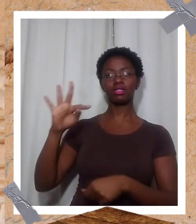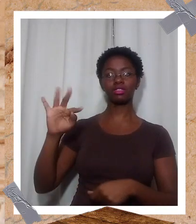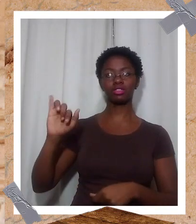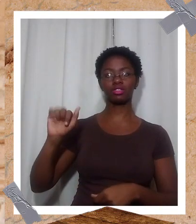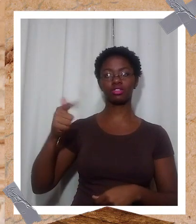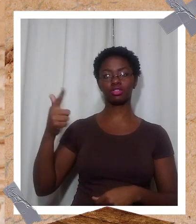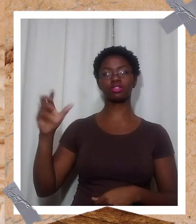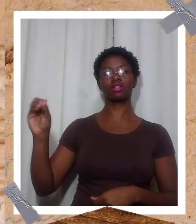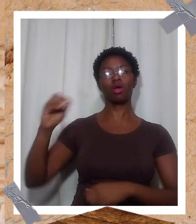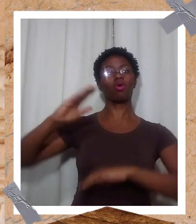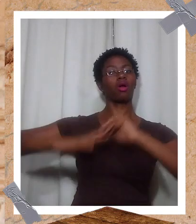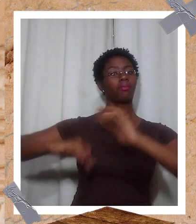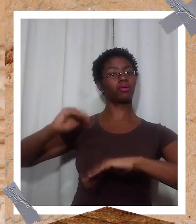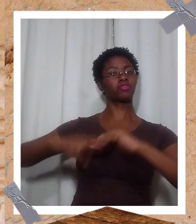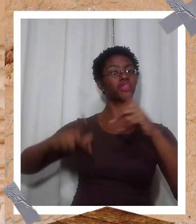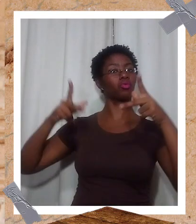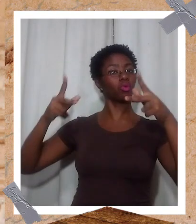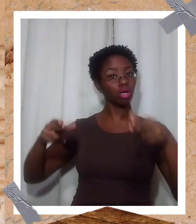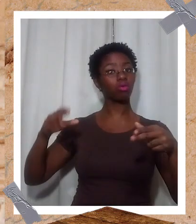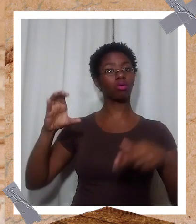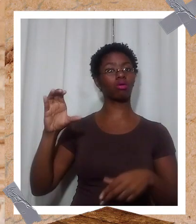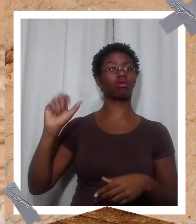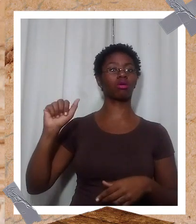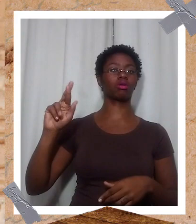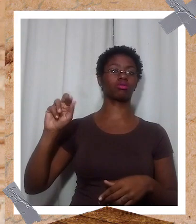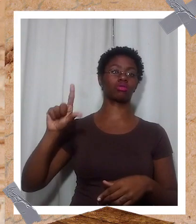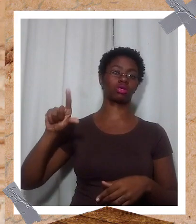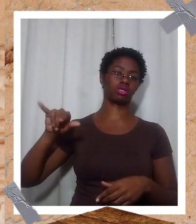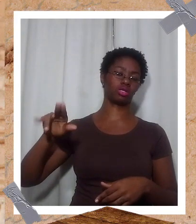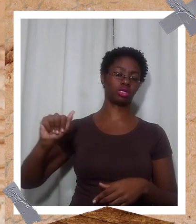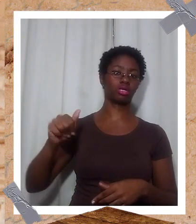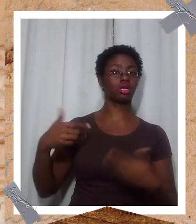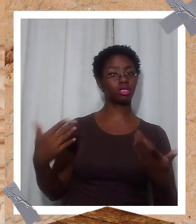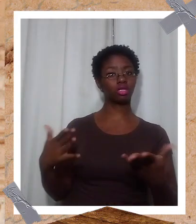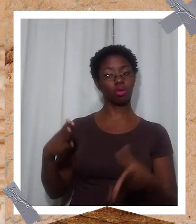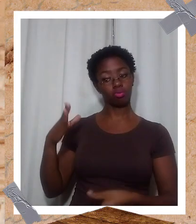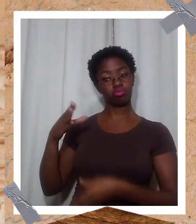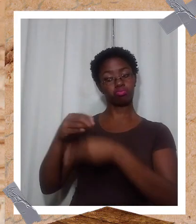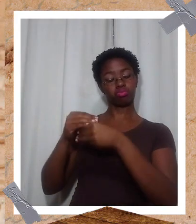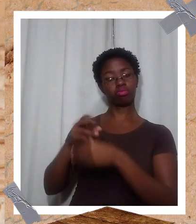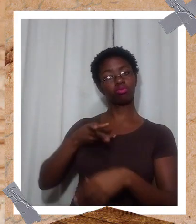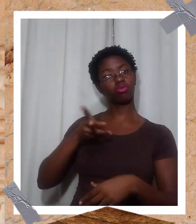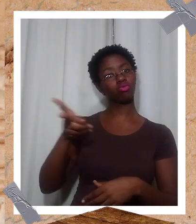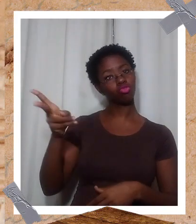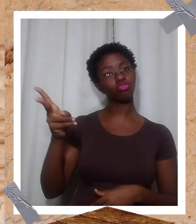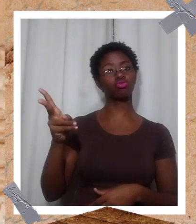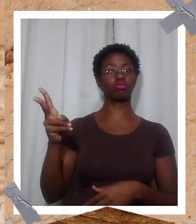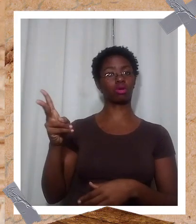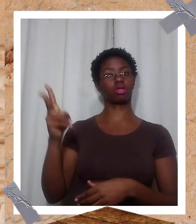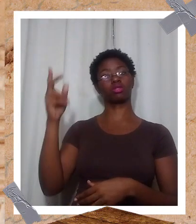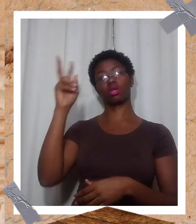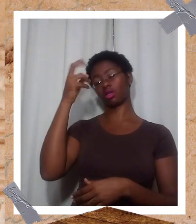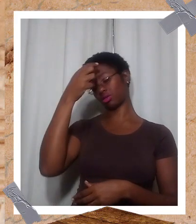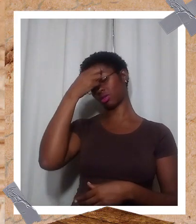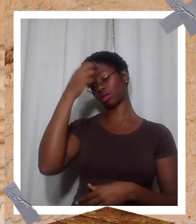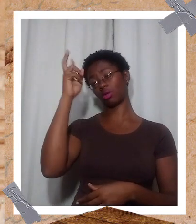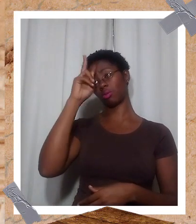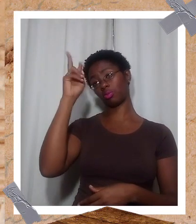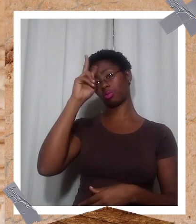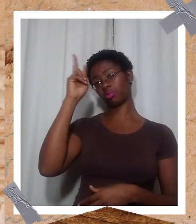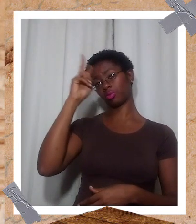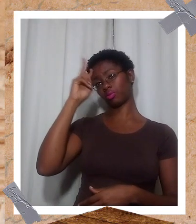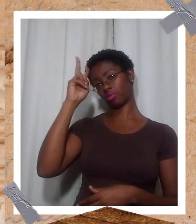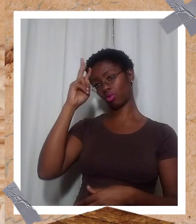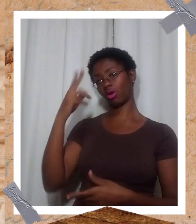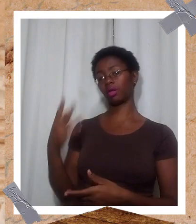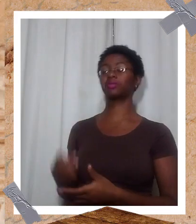profissão com a Carolina. Então, eu queria, em continuidade ao que vocês trouxeram, a esse resgate de memórias,